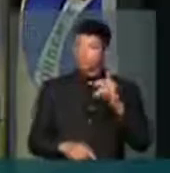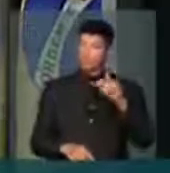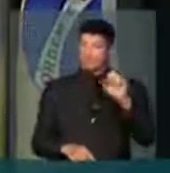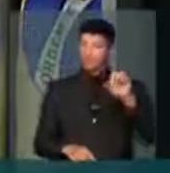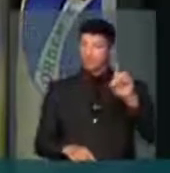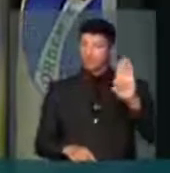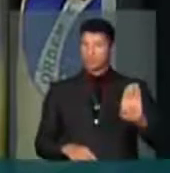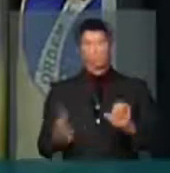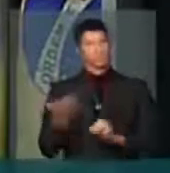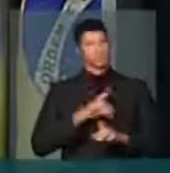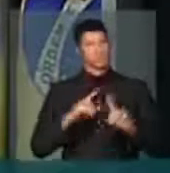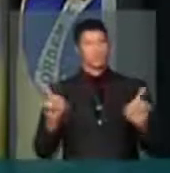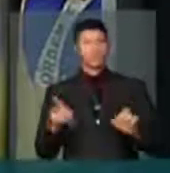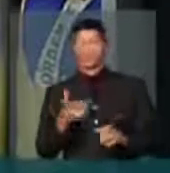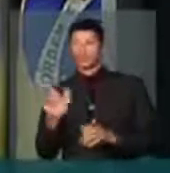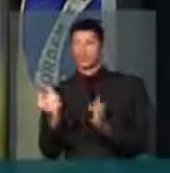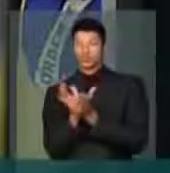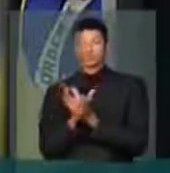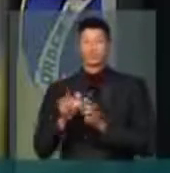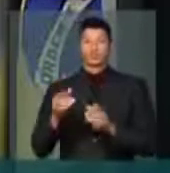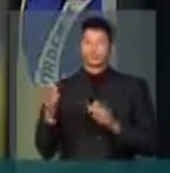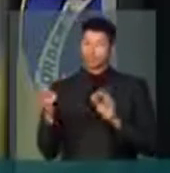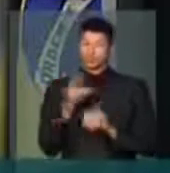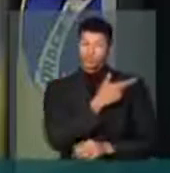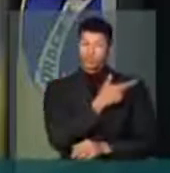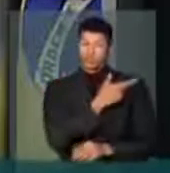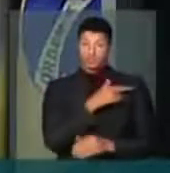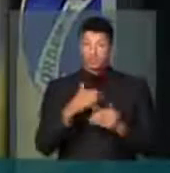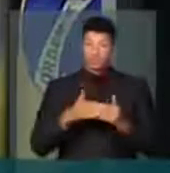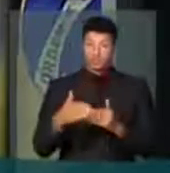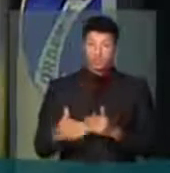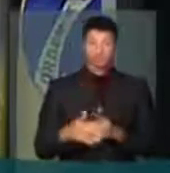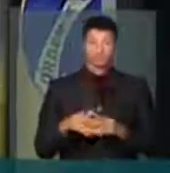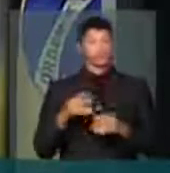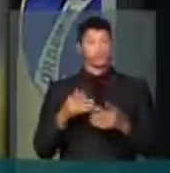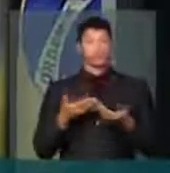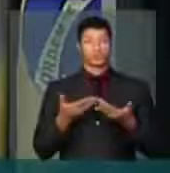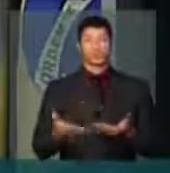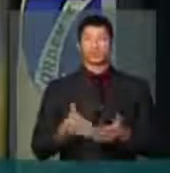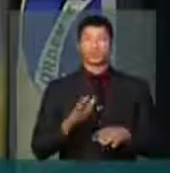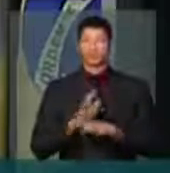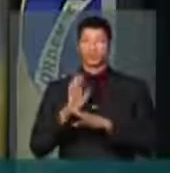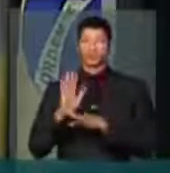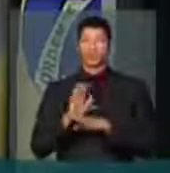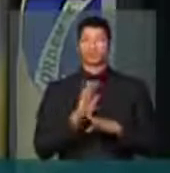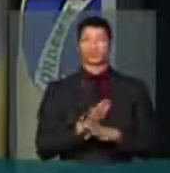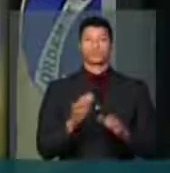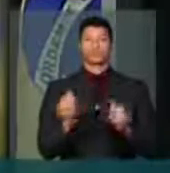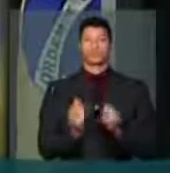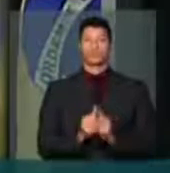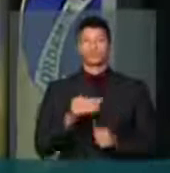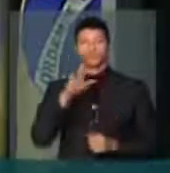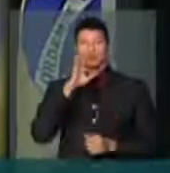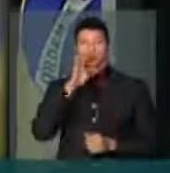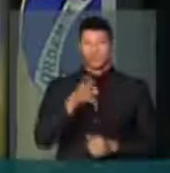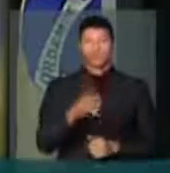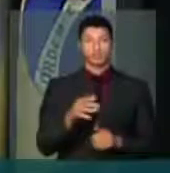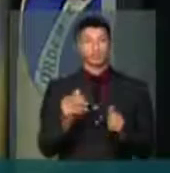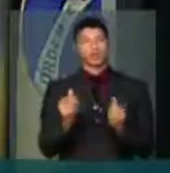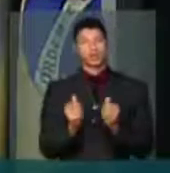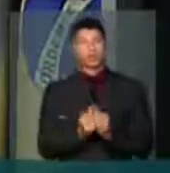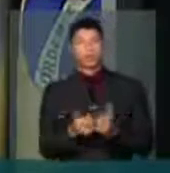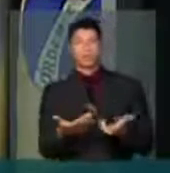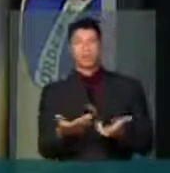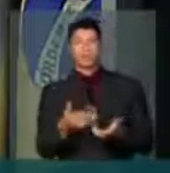mas a oposição, tratou com responsabilidade, procurou contribuir com as suas críticas, com as